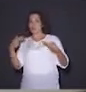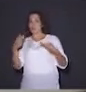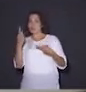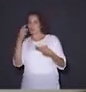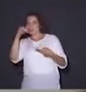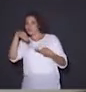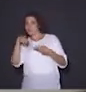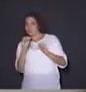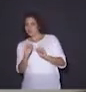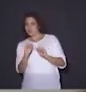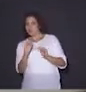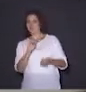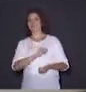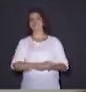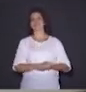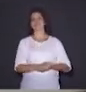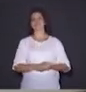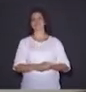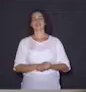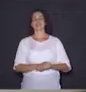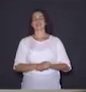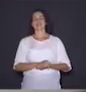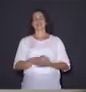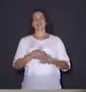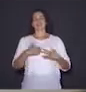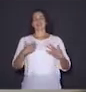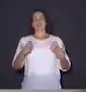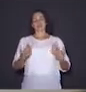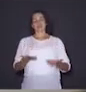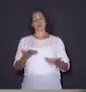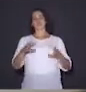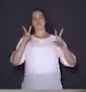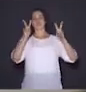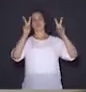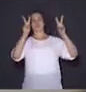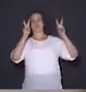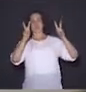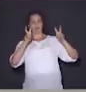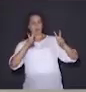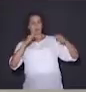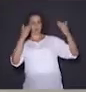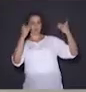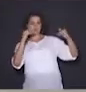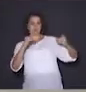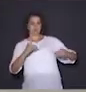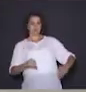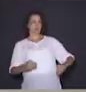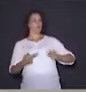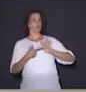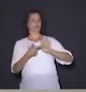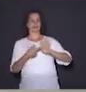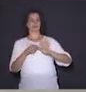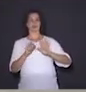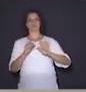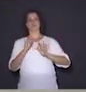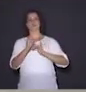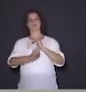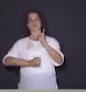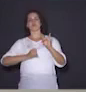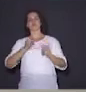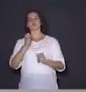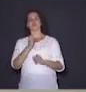pode ser pode ser e é bom todos esses temas aqui mostram que embora a internet seja de